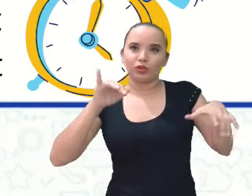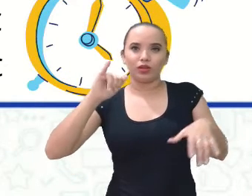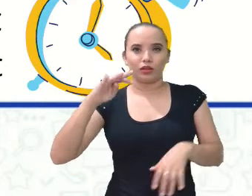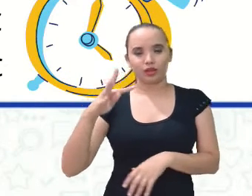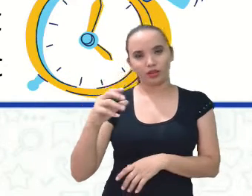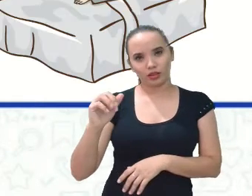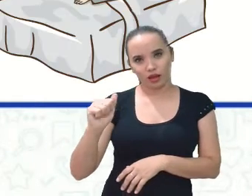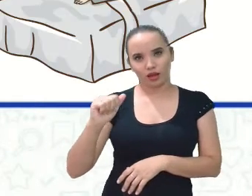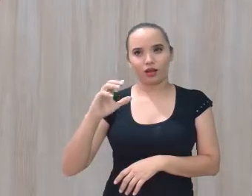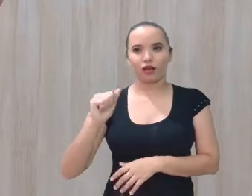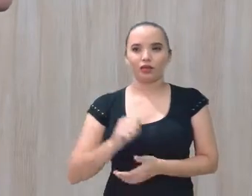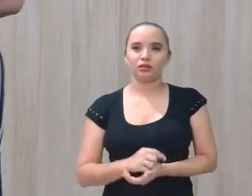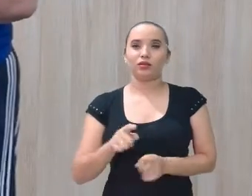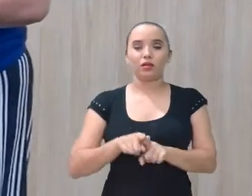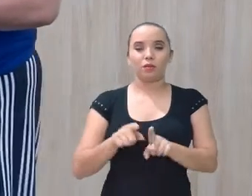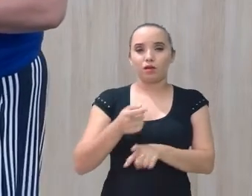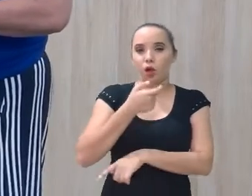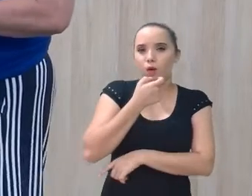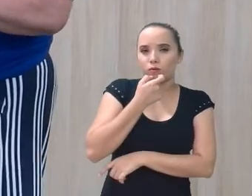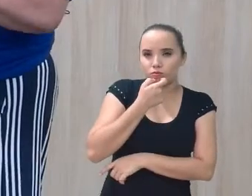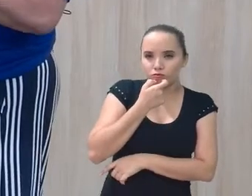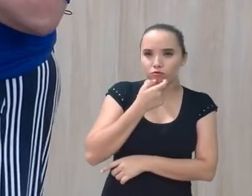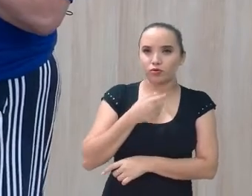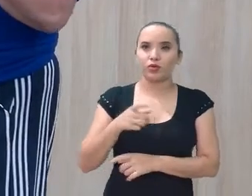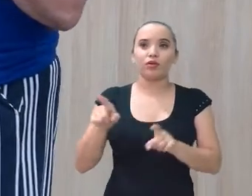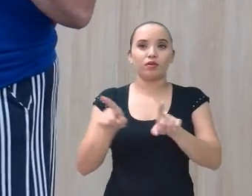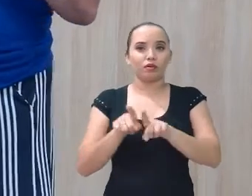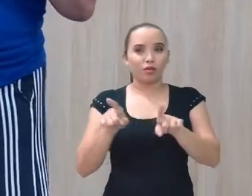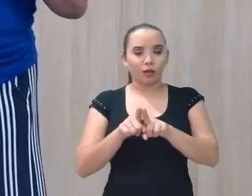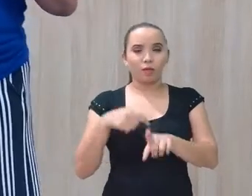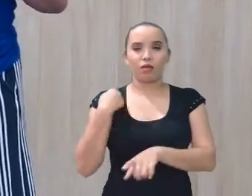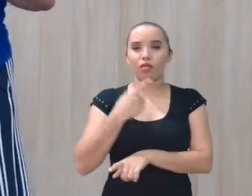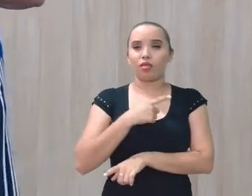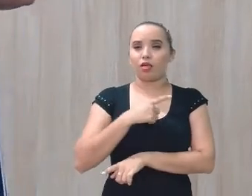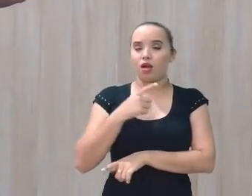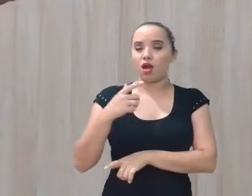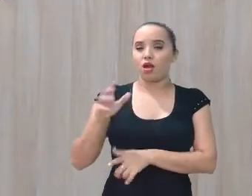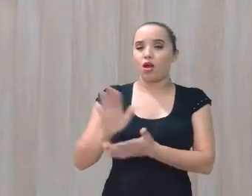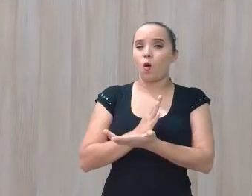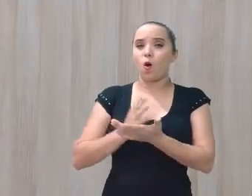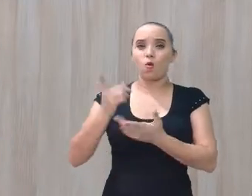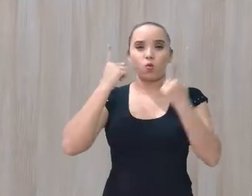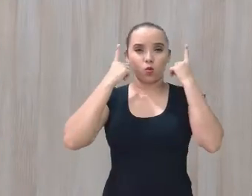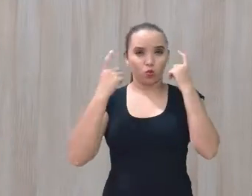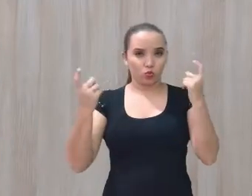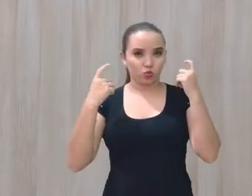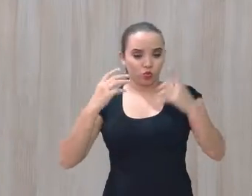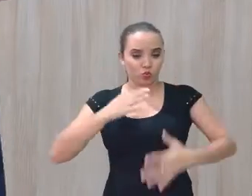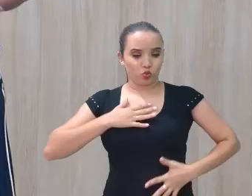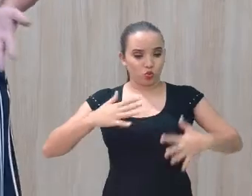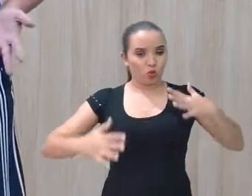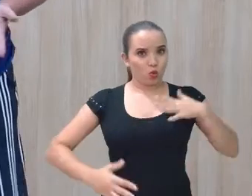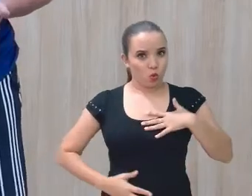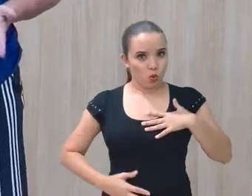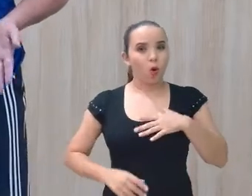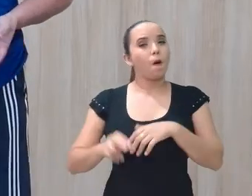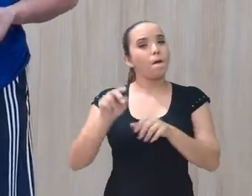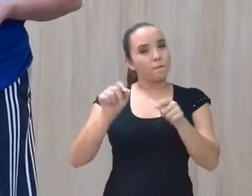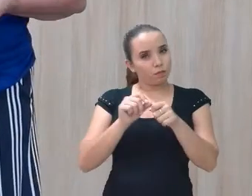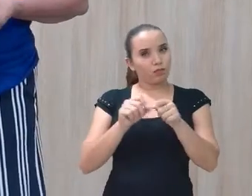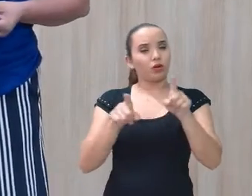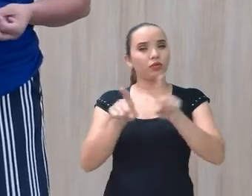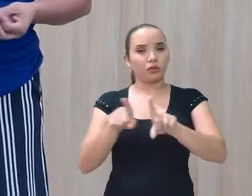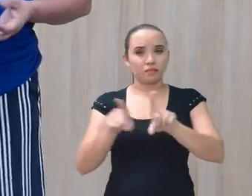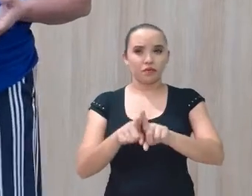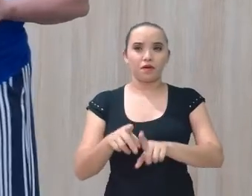do apito. E temos aí os sons corporais também, são representados